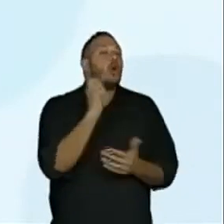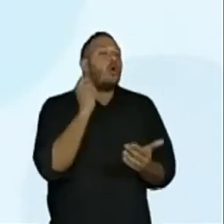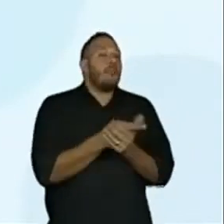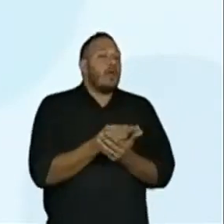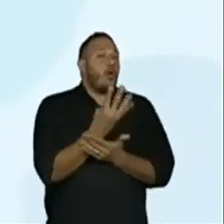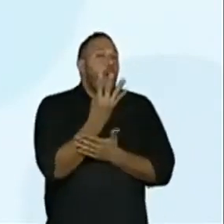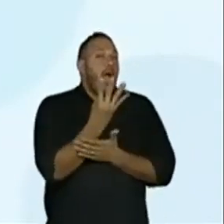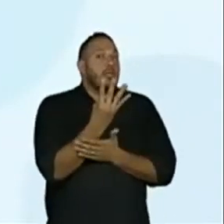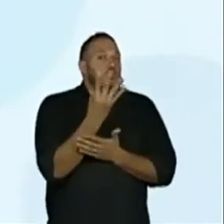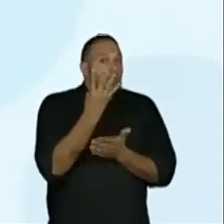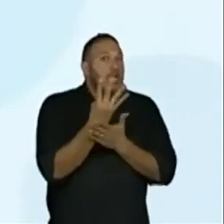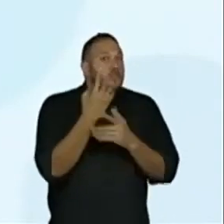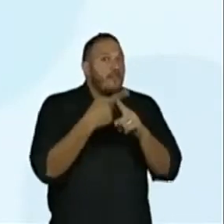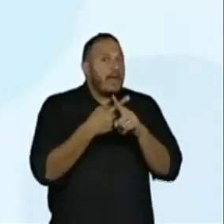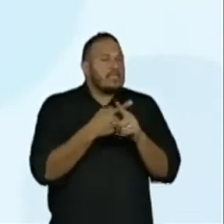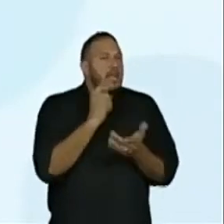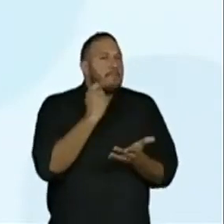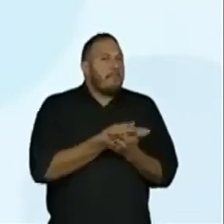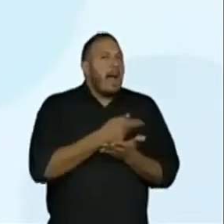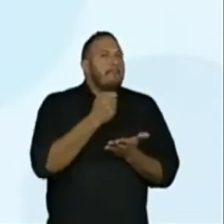4 prestações,